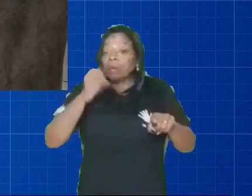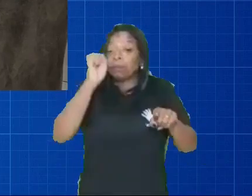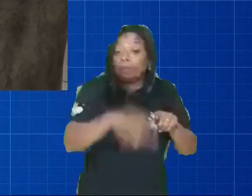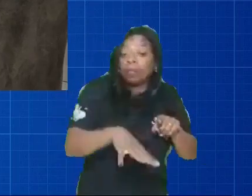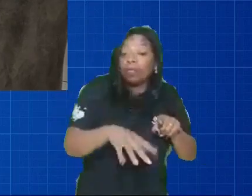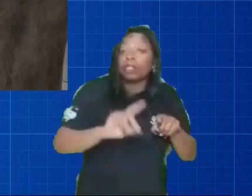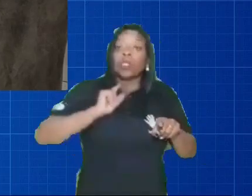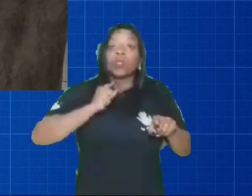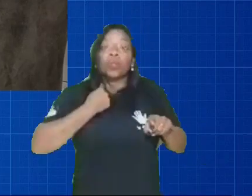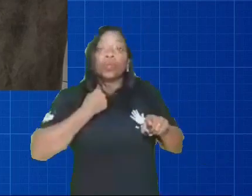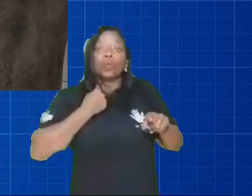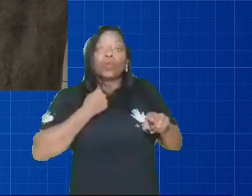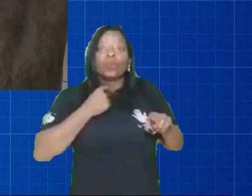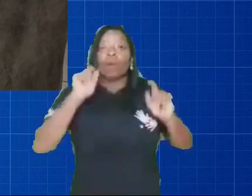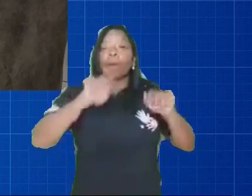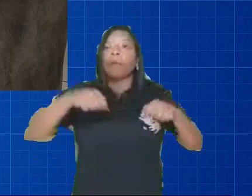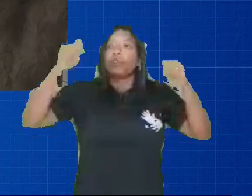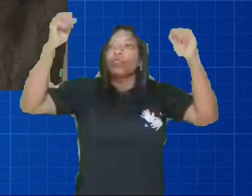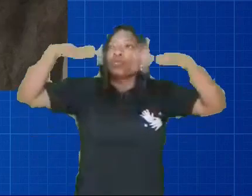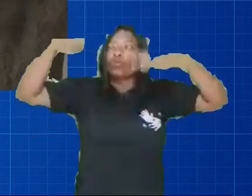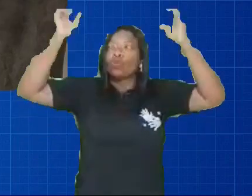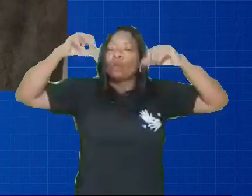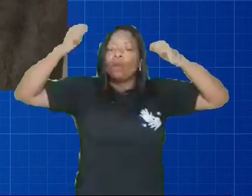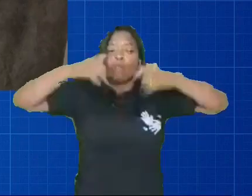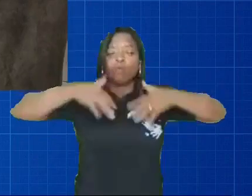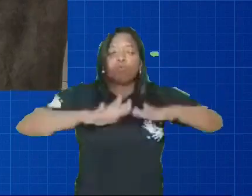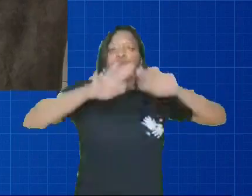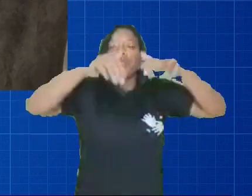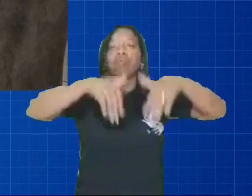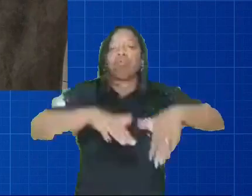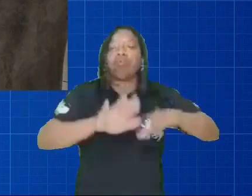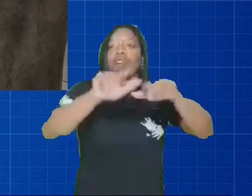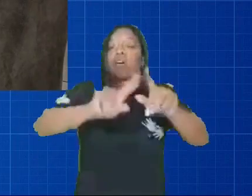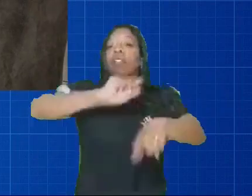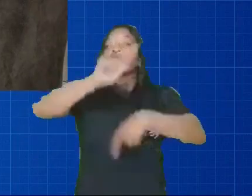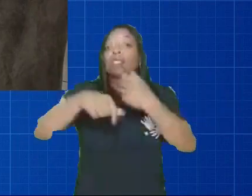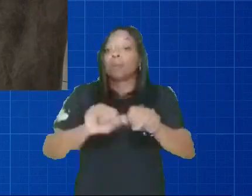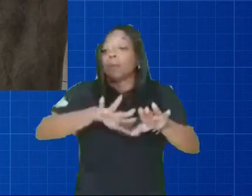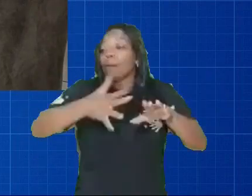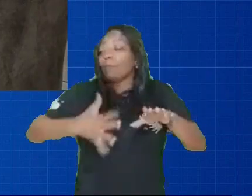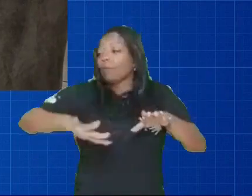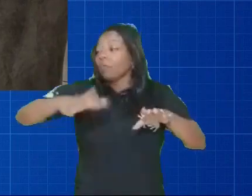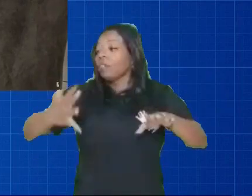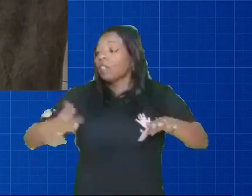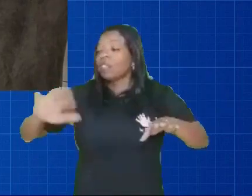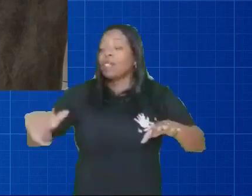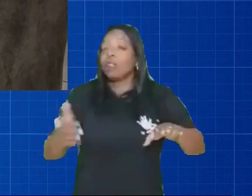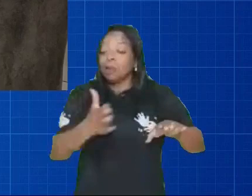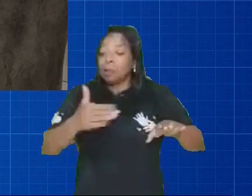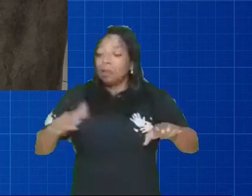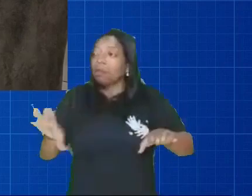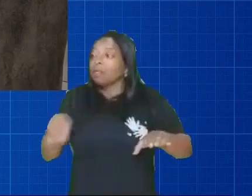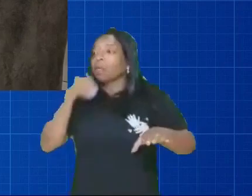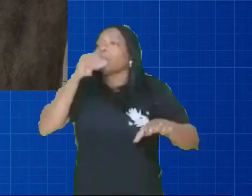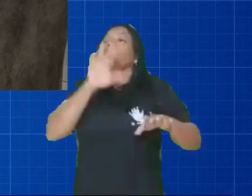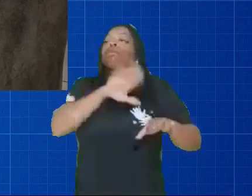escola, vai chover, vai chegar no rio, vai chegar no mar, vai chegar lá no peixinho. Então é uma corrente. Ou vou jogar na araucária, a araucária não vai ter os nutrientes no